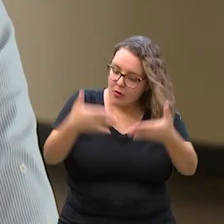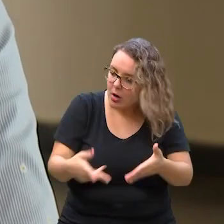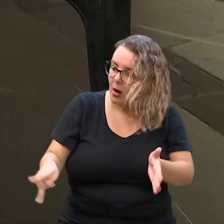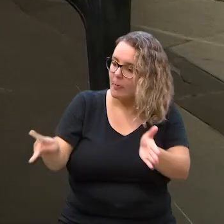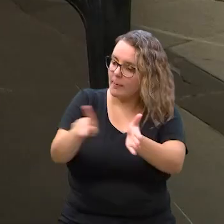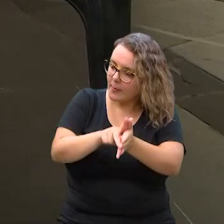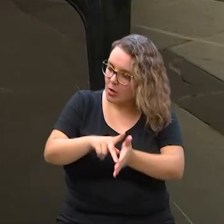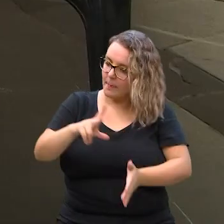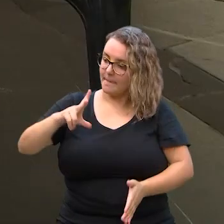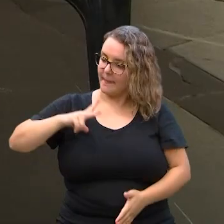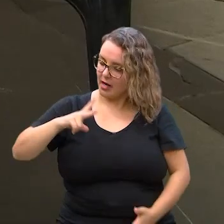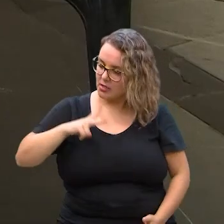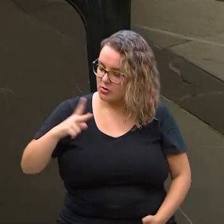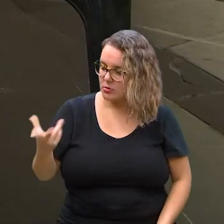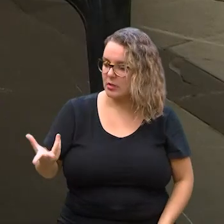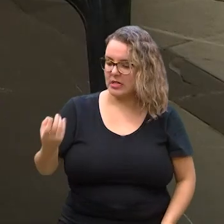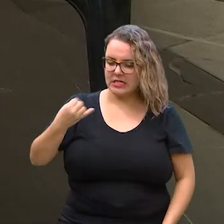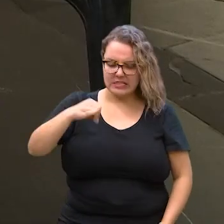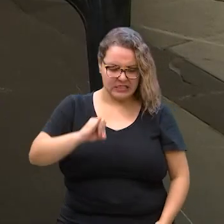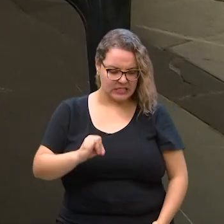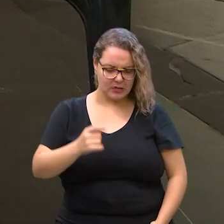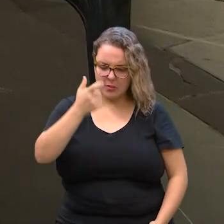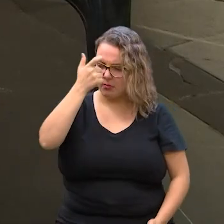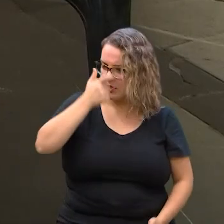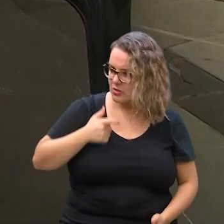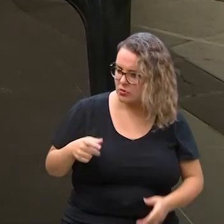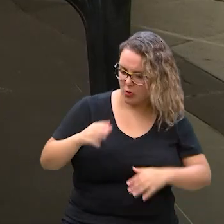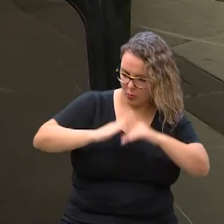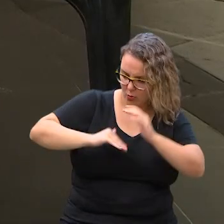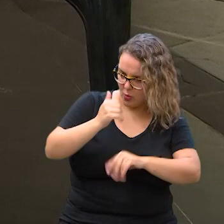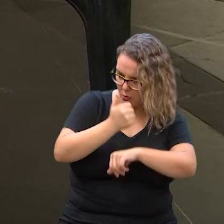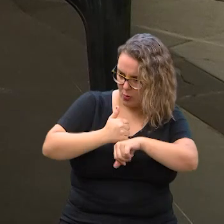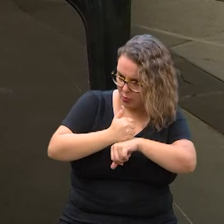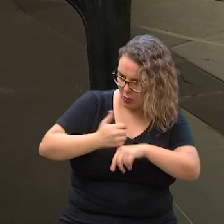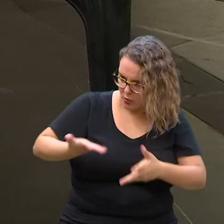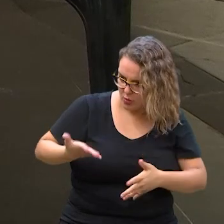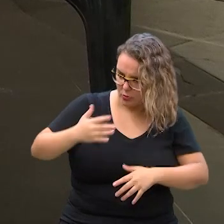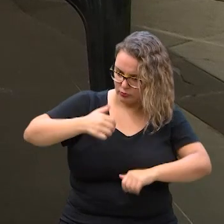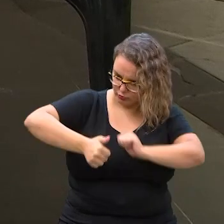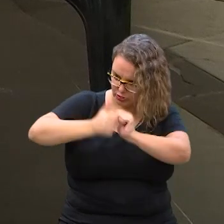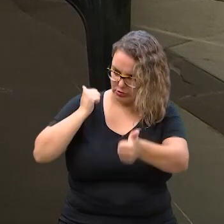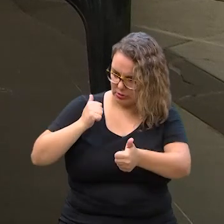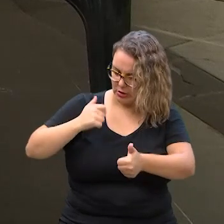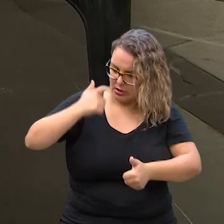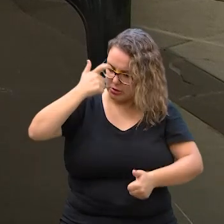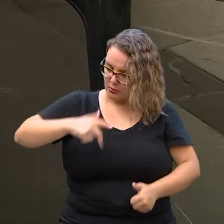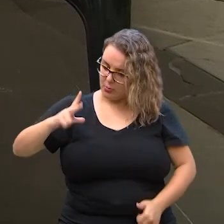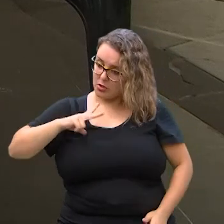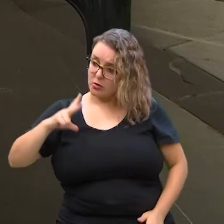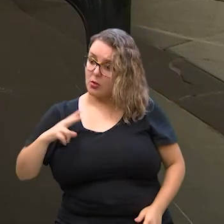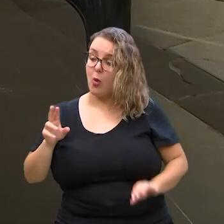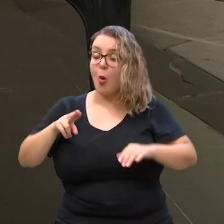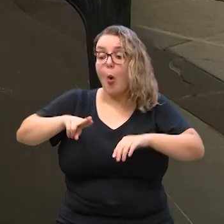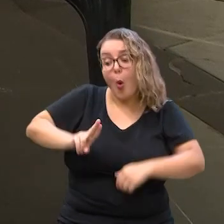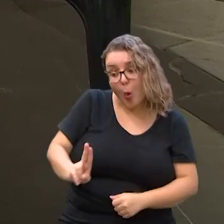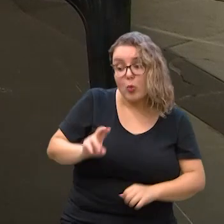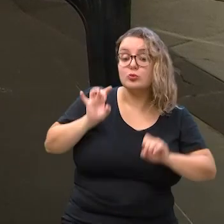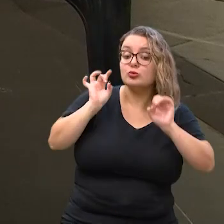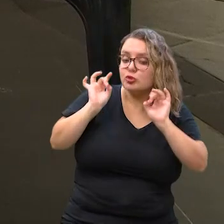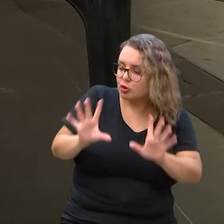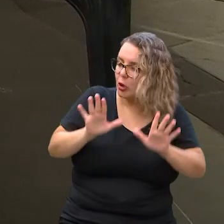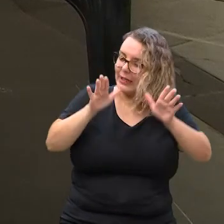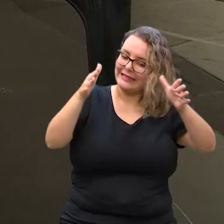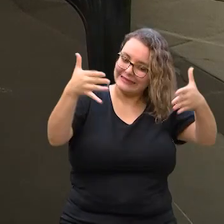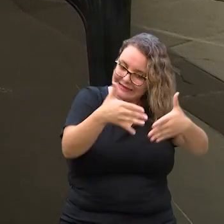pessoal dele, se ele é uma pessoa muito estressada, no trânsito, na relação com a família, ou é um foco um pouco exclusivo no rendimento que ele